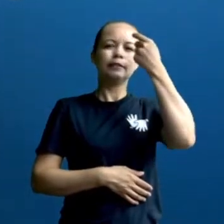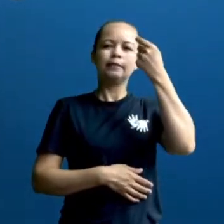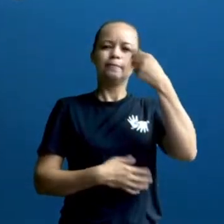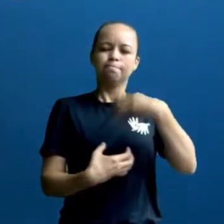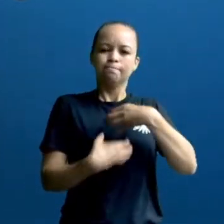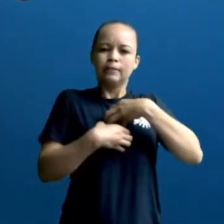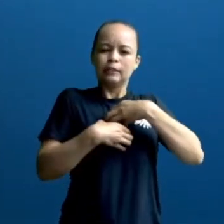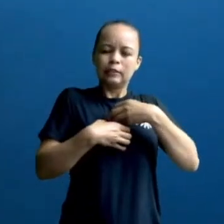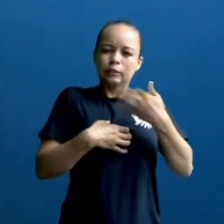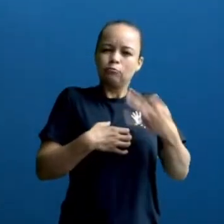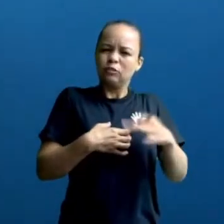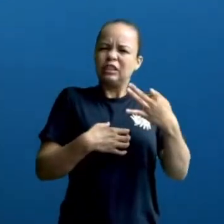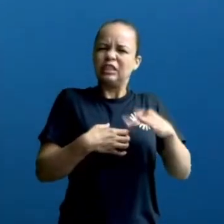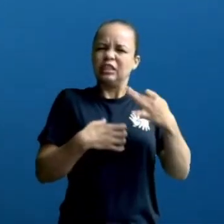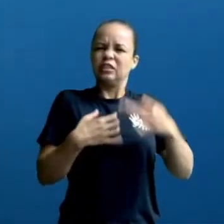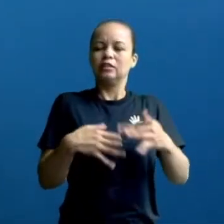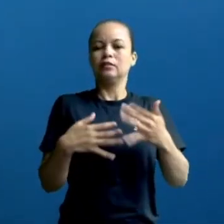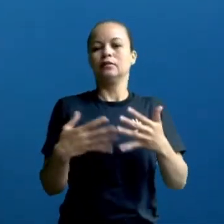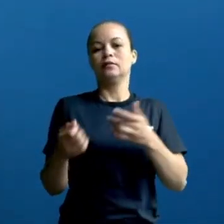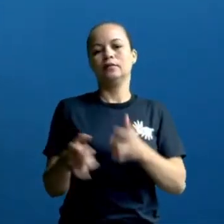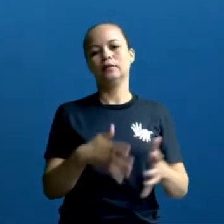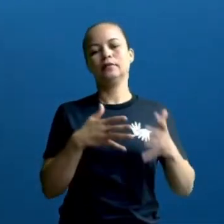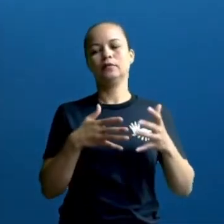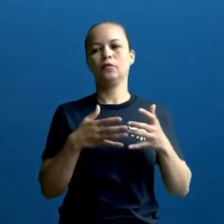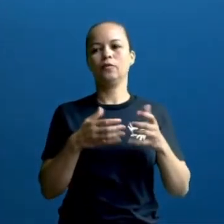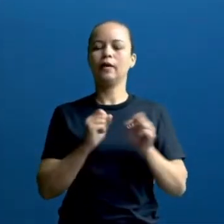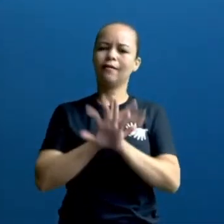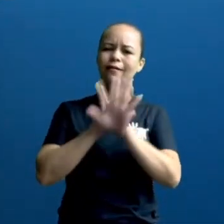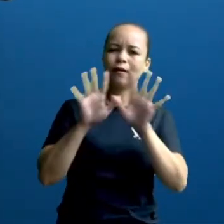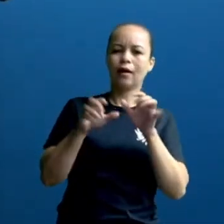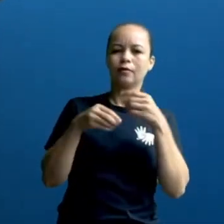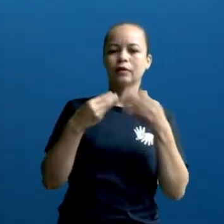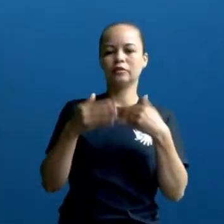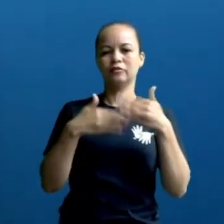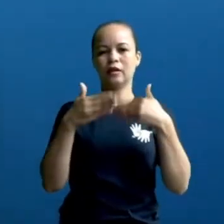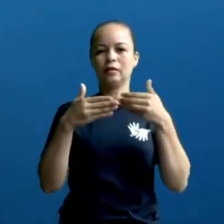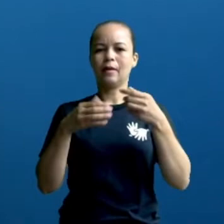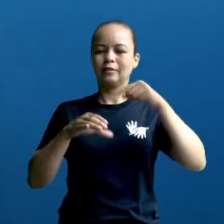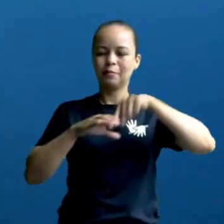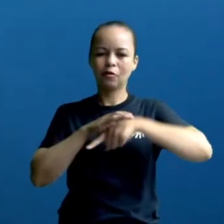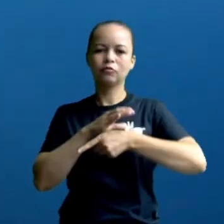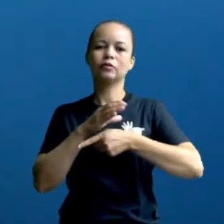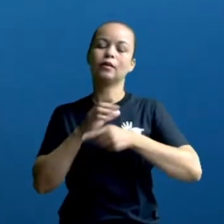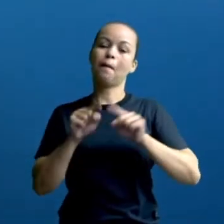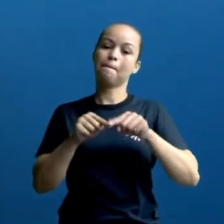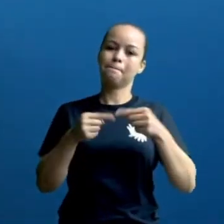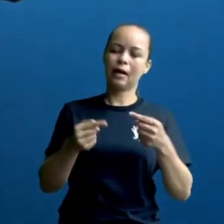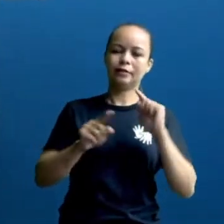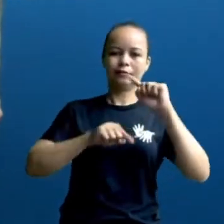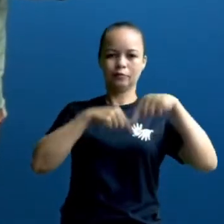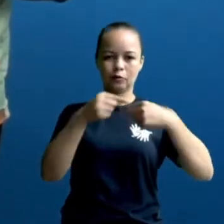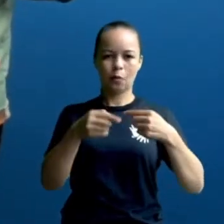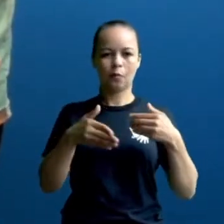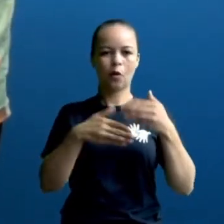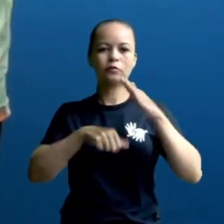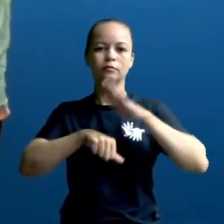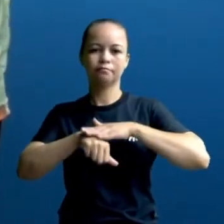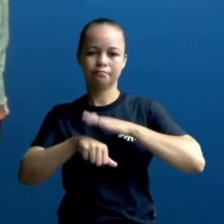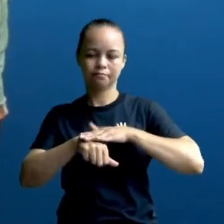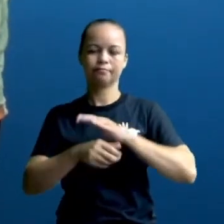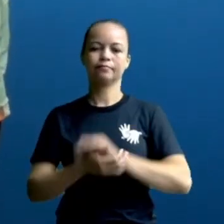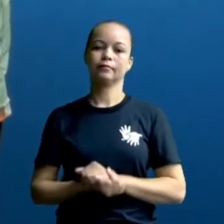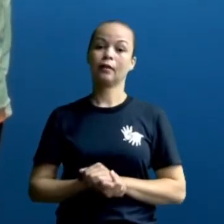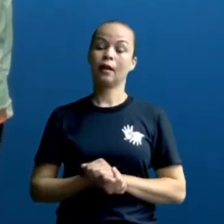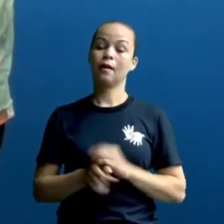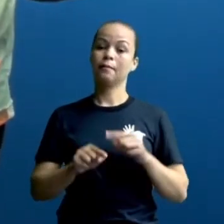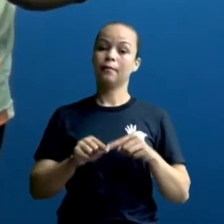de dor. E a dor, claro, a gente aqui poderia até entrar nessa seara de forma mais aprofundada, mas isso vai ficar para um próximo momento. Mas